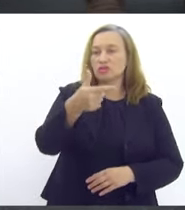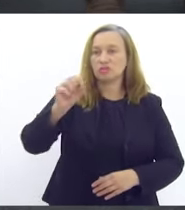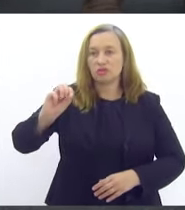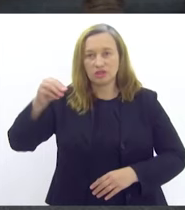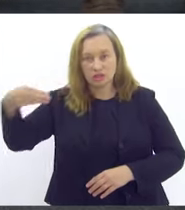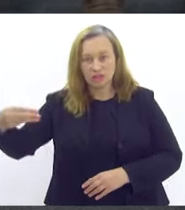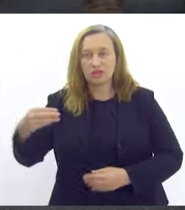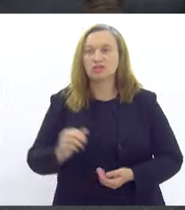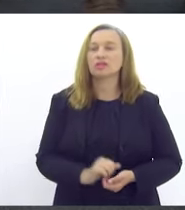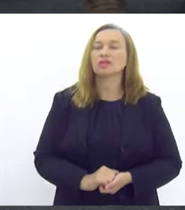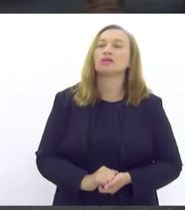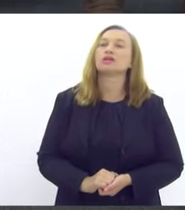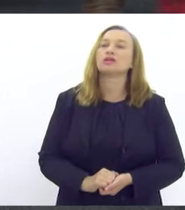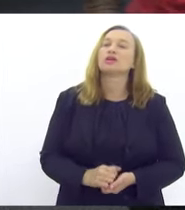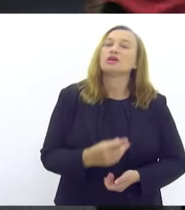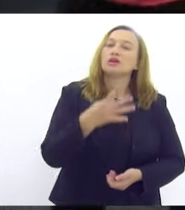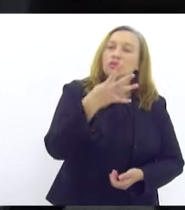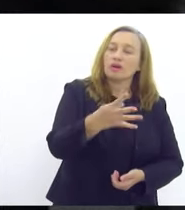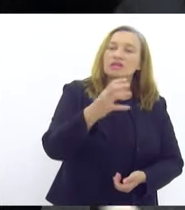223-2023,